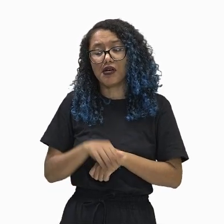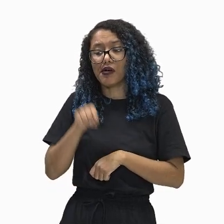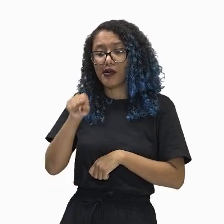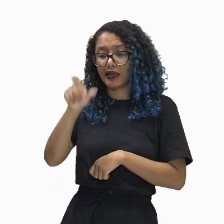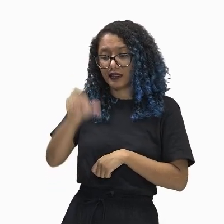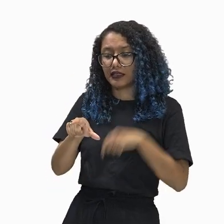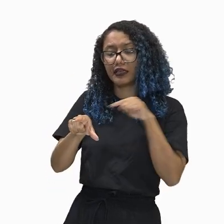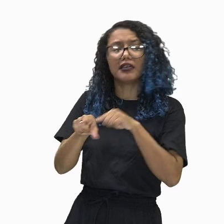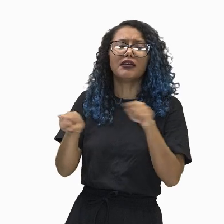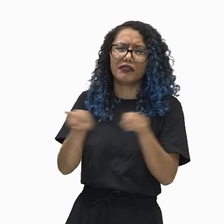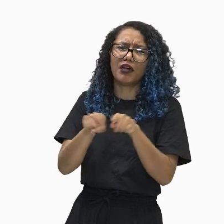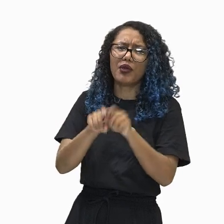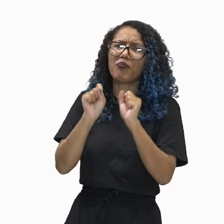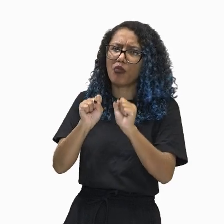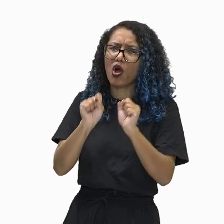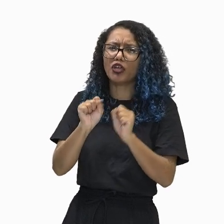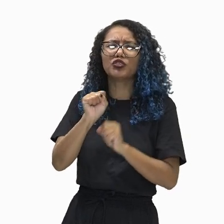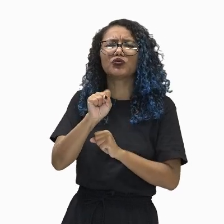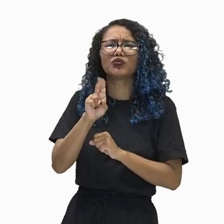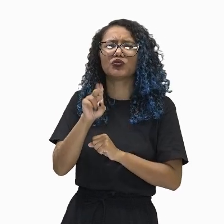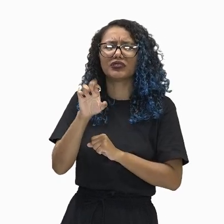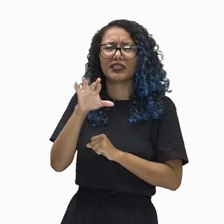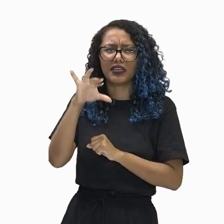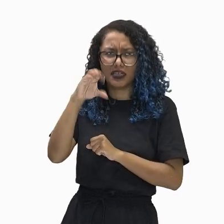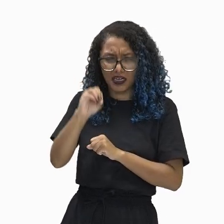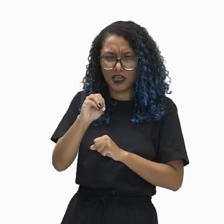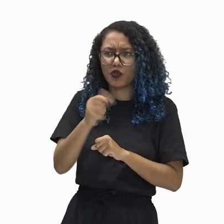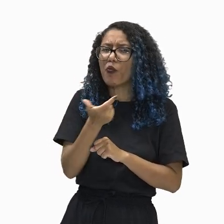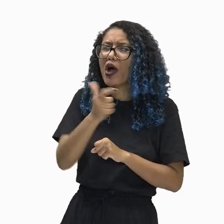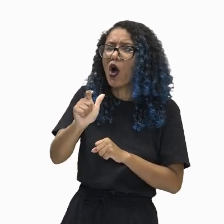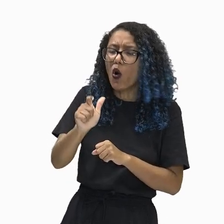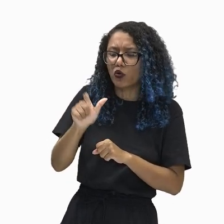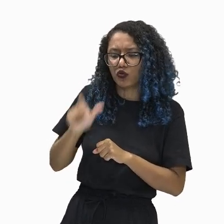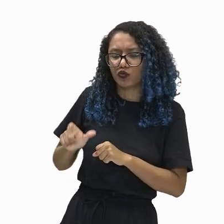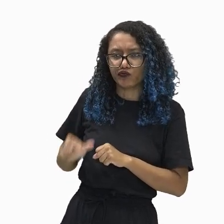e posses. Adiante, vamos lá, gente. Os outros indivíduos,